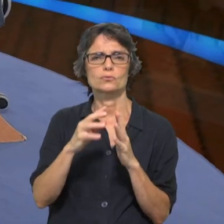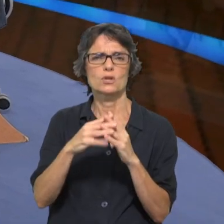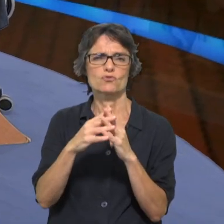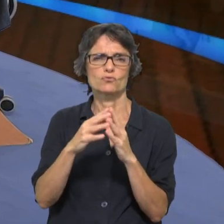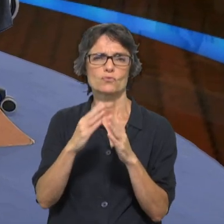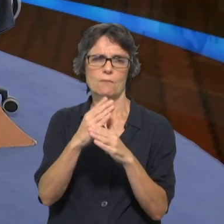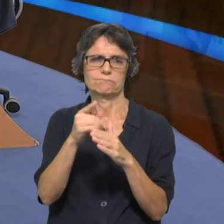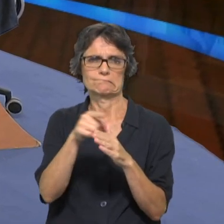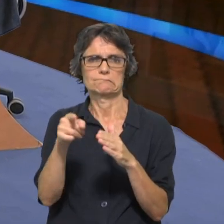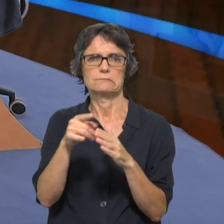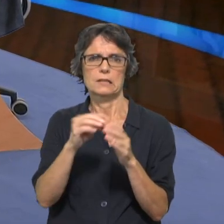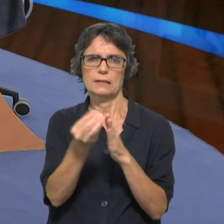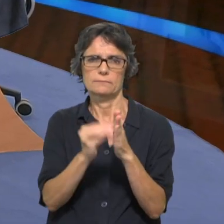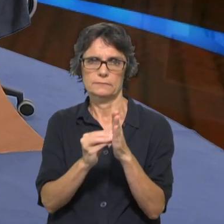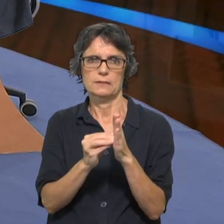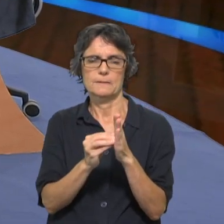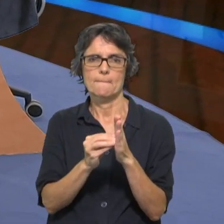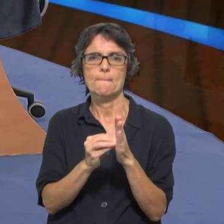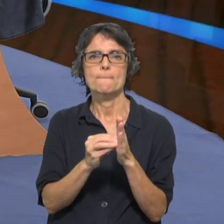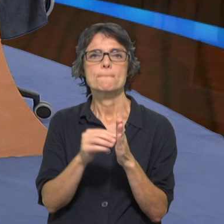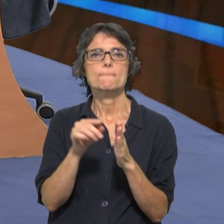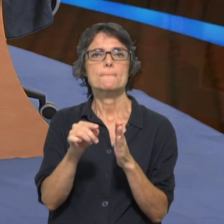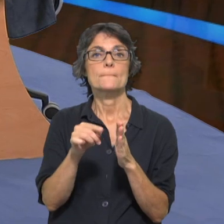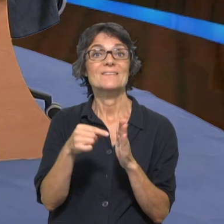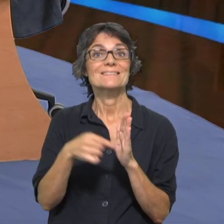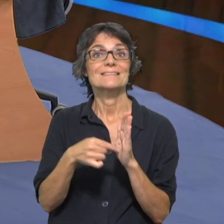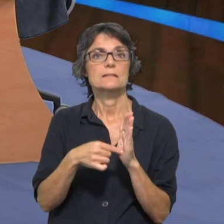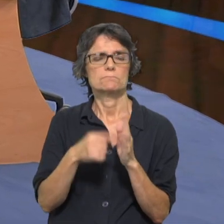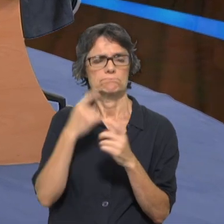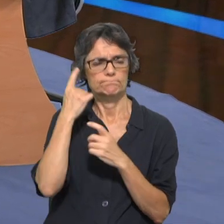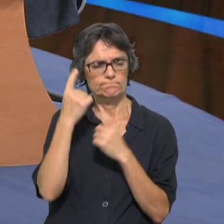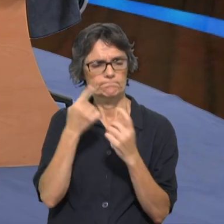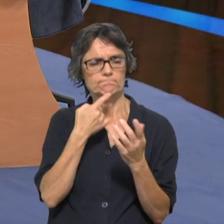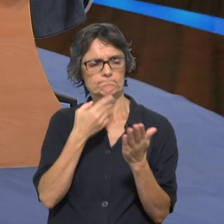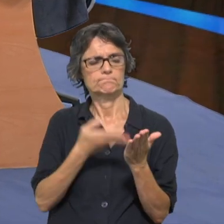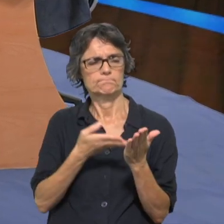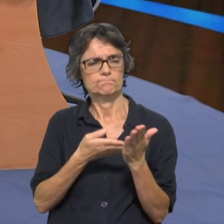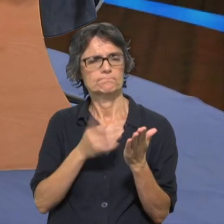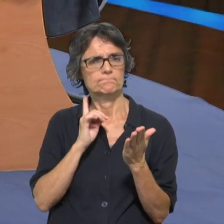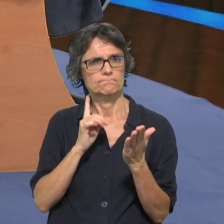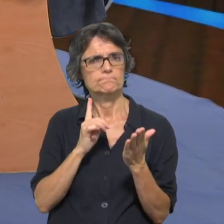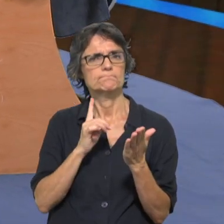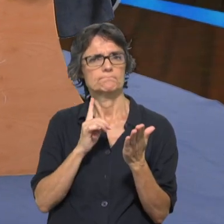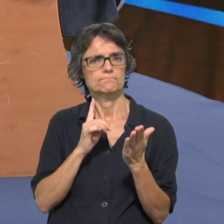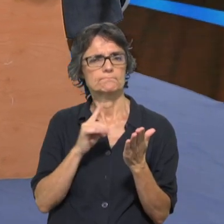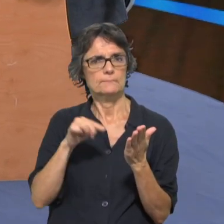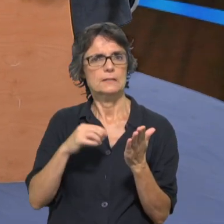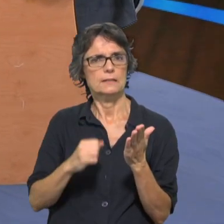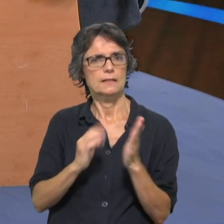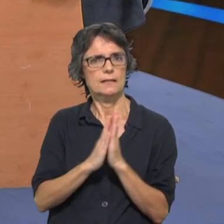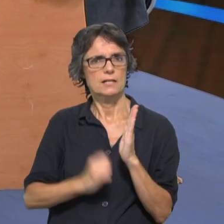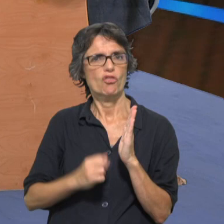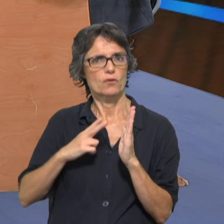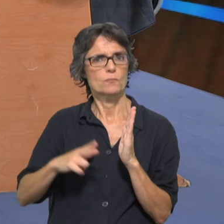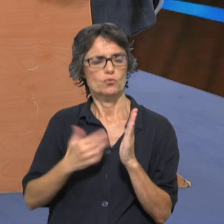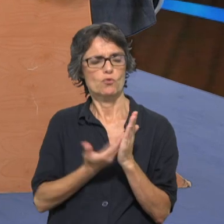mas acho que não foi tão fundo a base. De qualquer maneira, houve uma reflexão importante por parte da Igreja Católica em Portugal sobre o que ela quer do seu